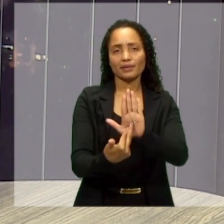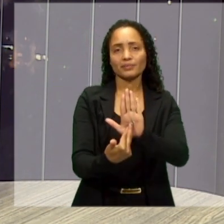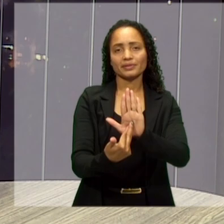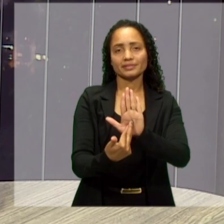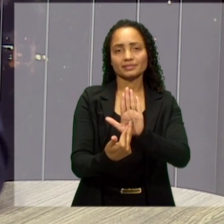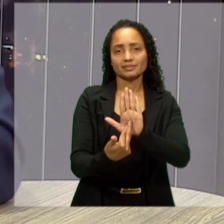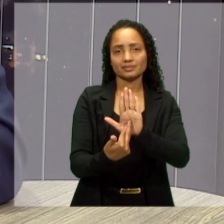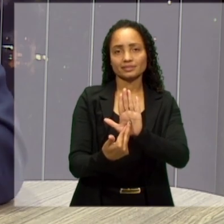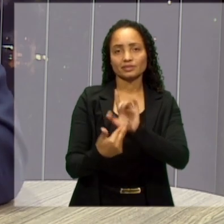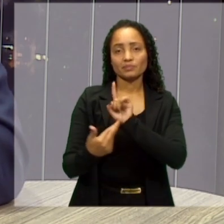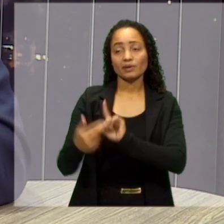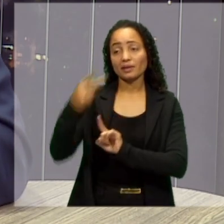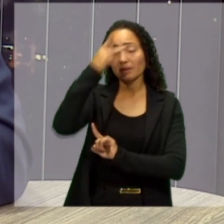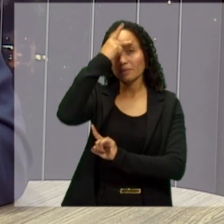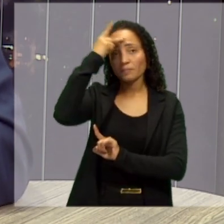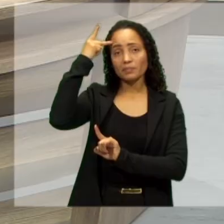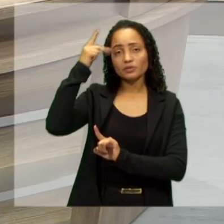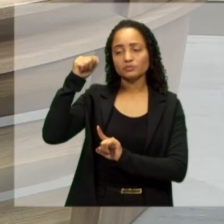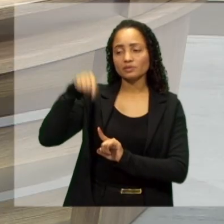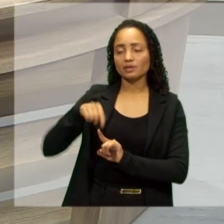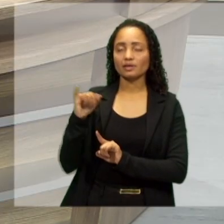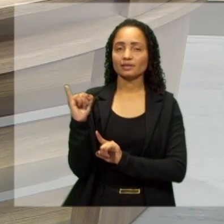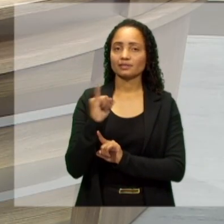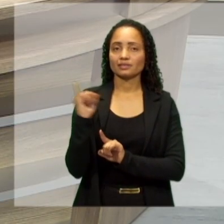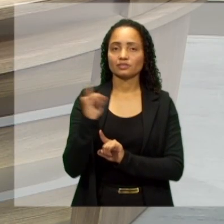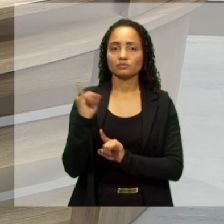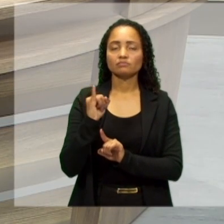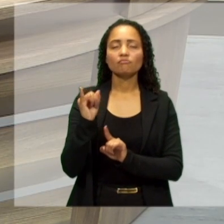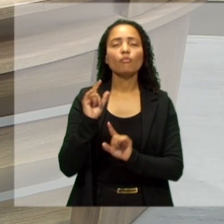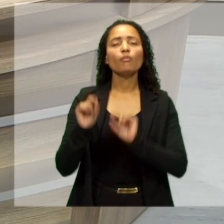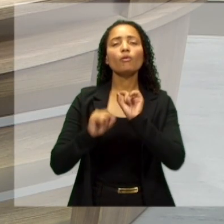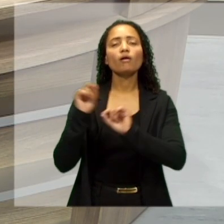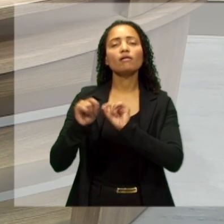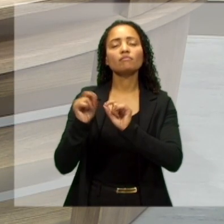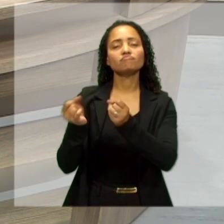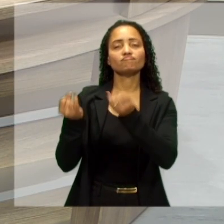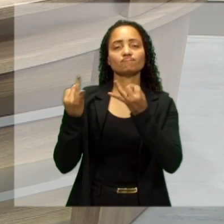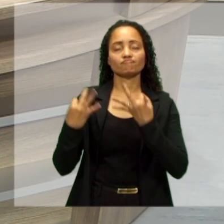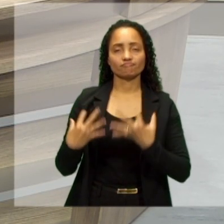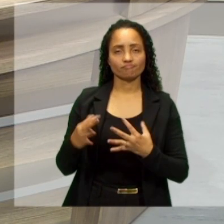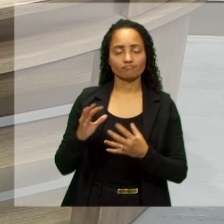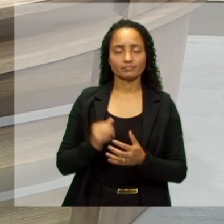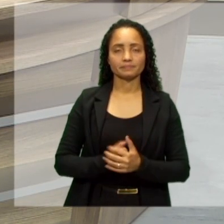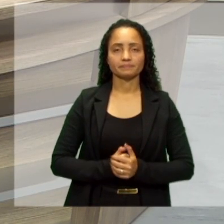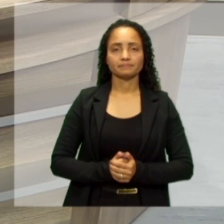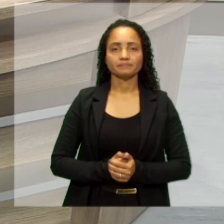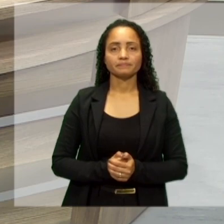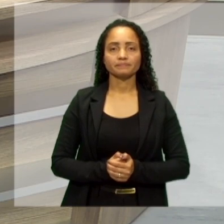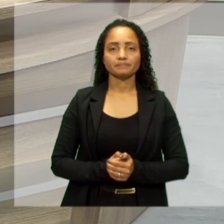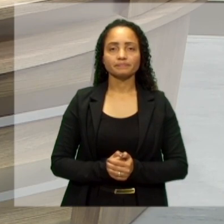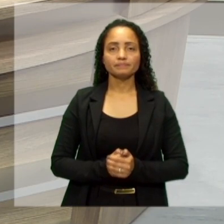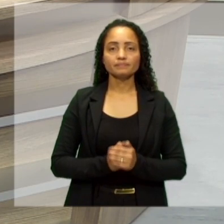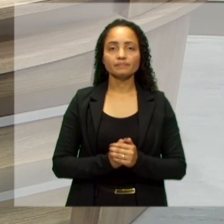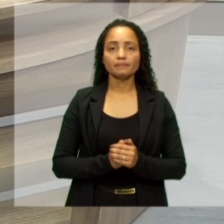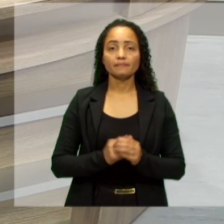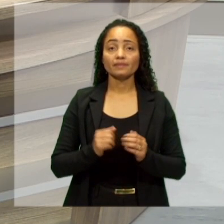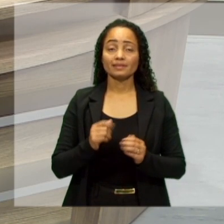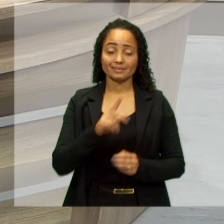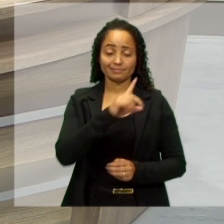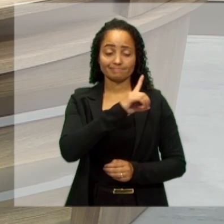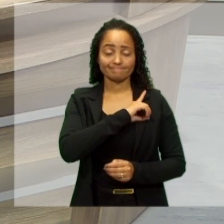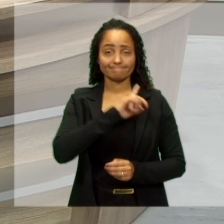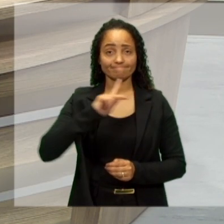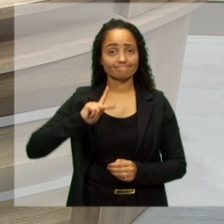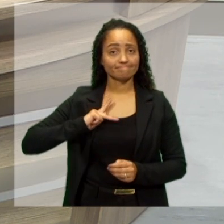titular da primeira Defensoria Pública de Itajaí. O que a gente quer dizer com isso? Que a Defensoria Pública não tira férias. Então,